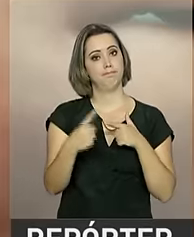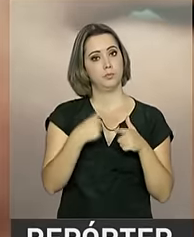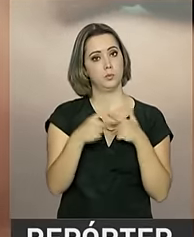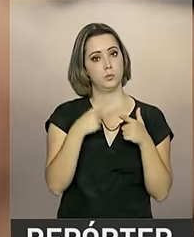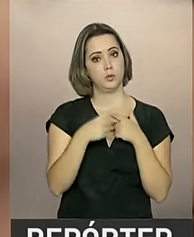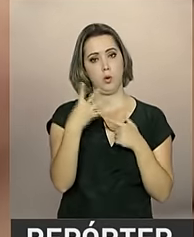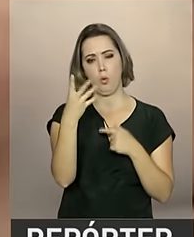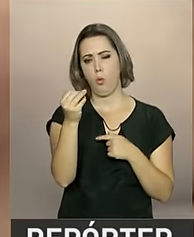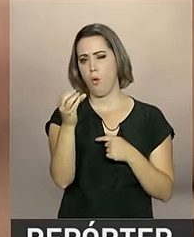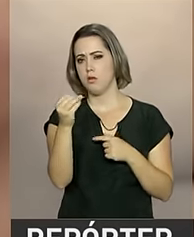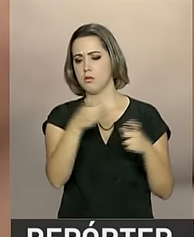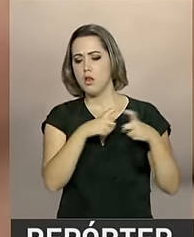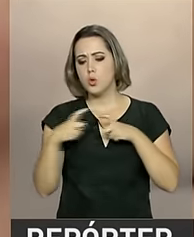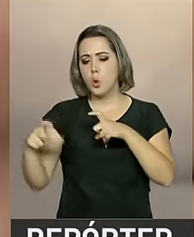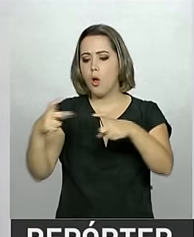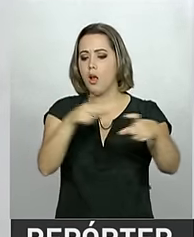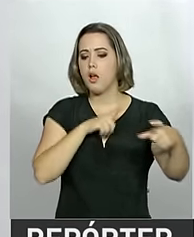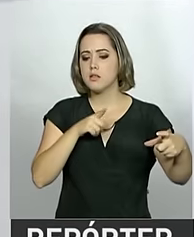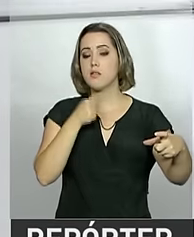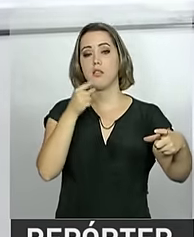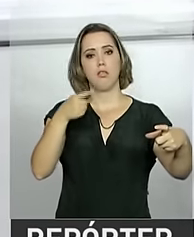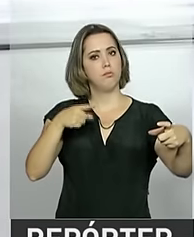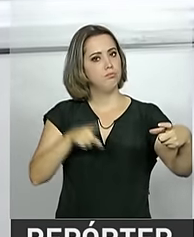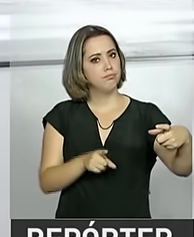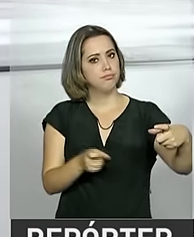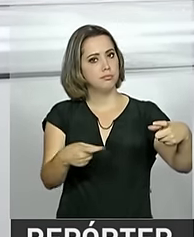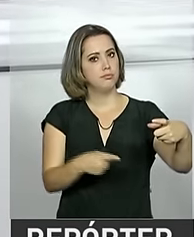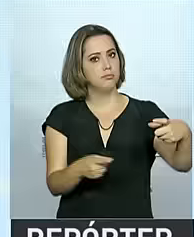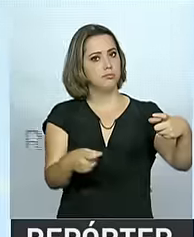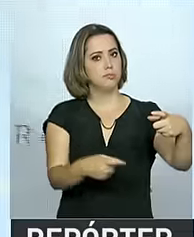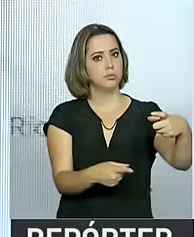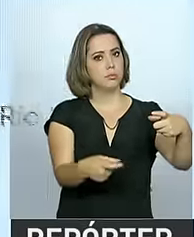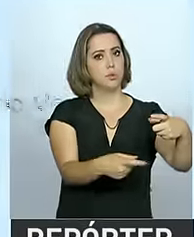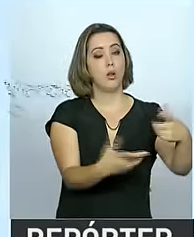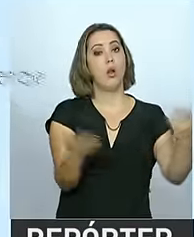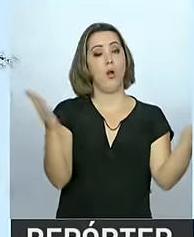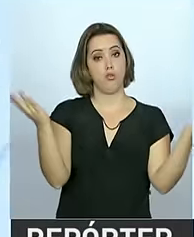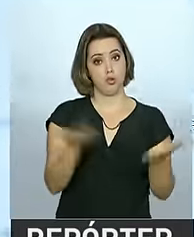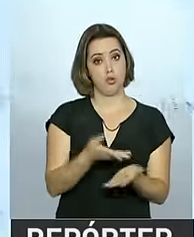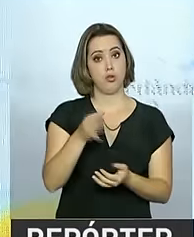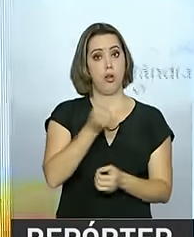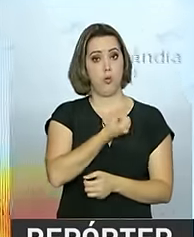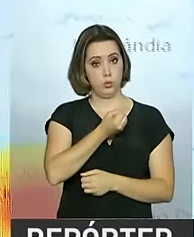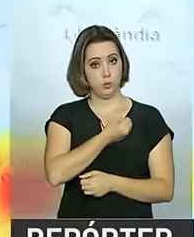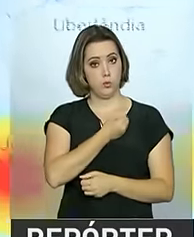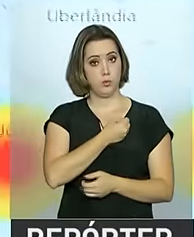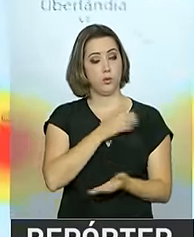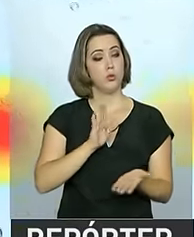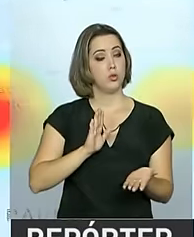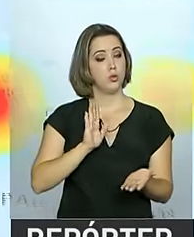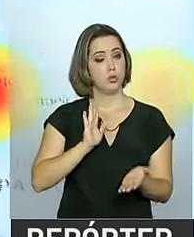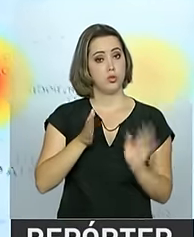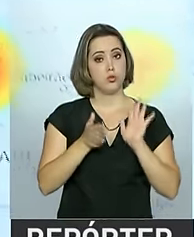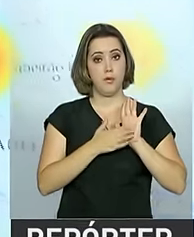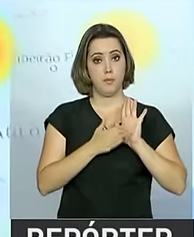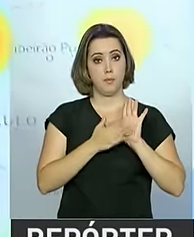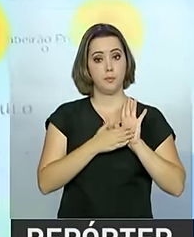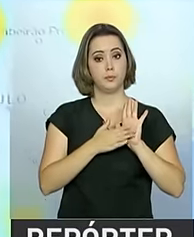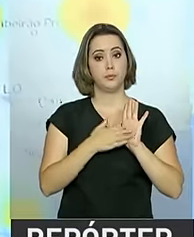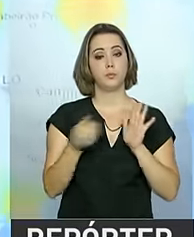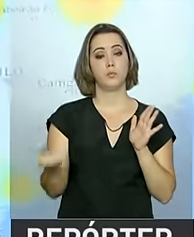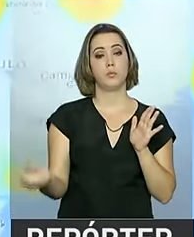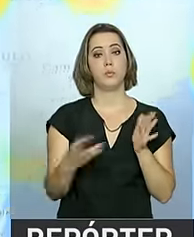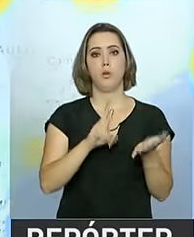mosquito aeds egipt Esses são os números já registrados pelo novo aplicativo lançado pelo Ministério do planejamento em parceria com a